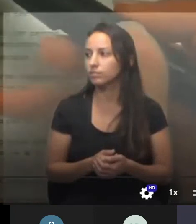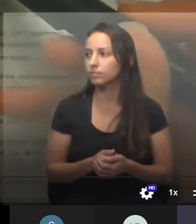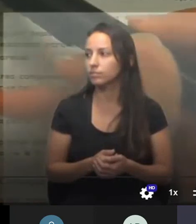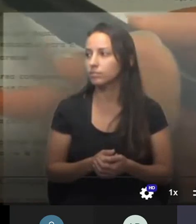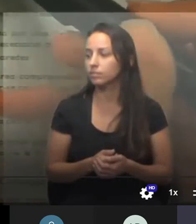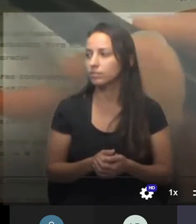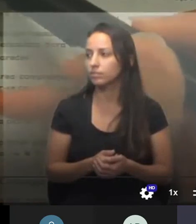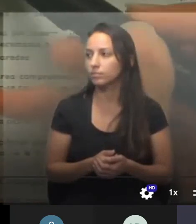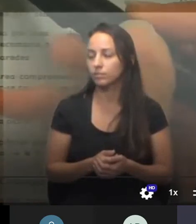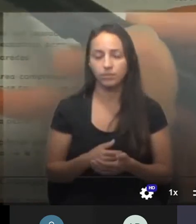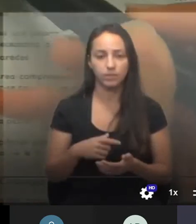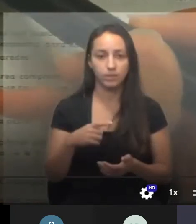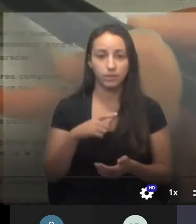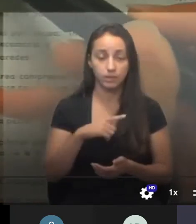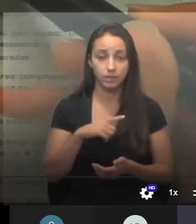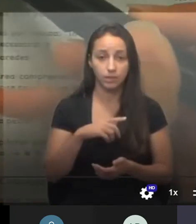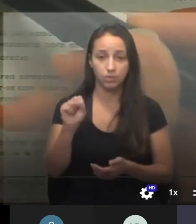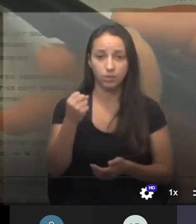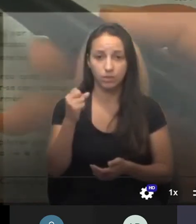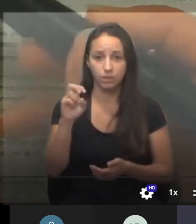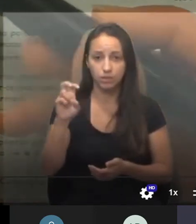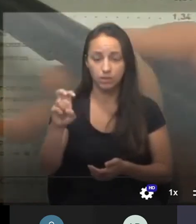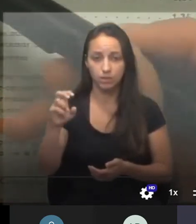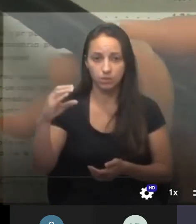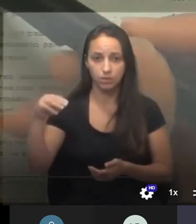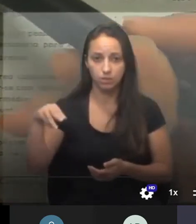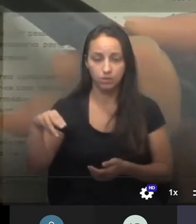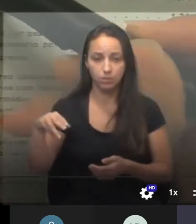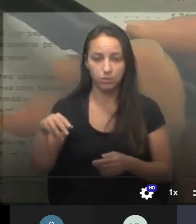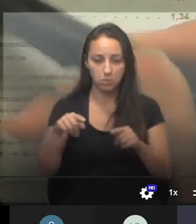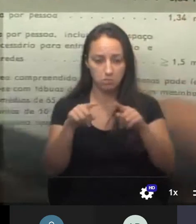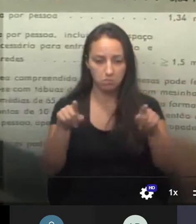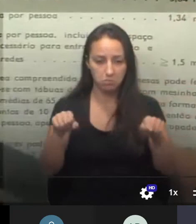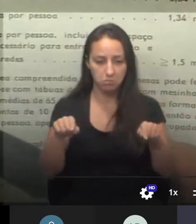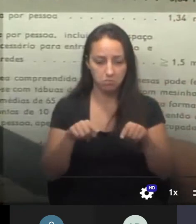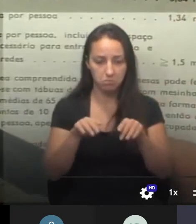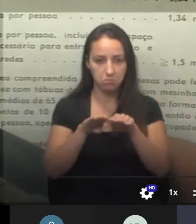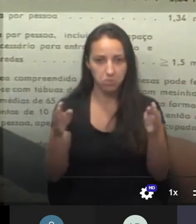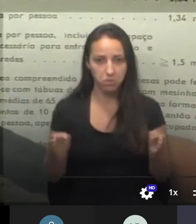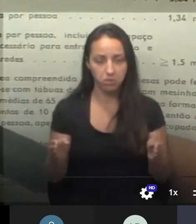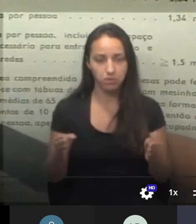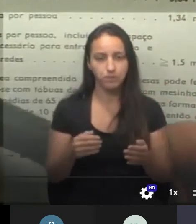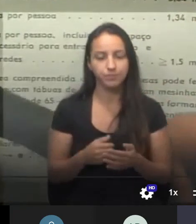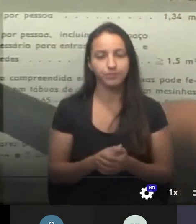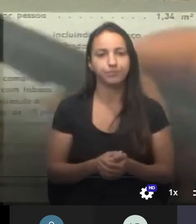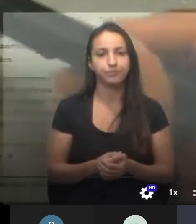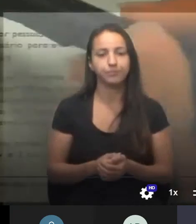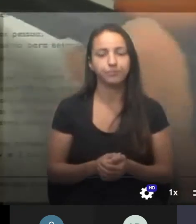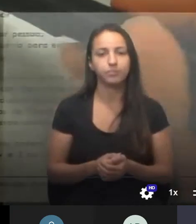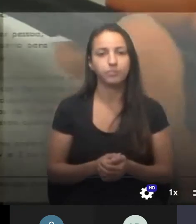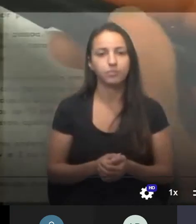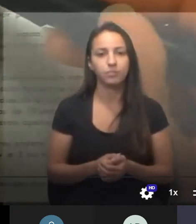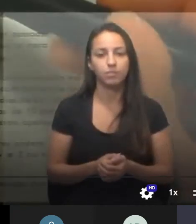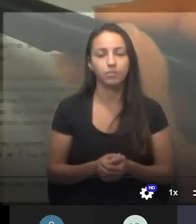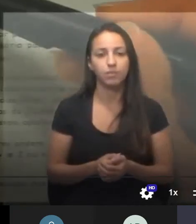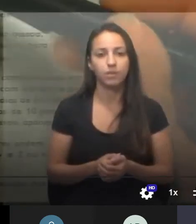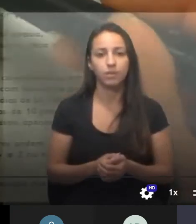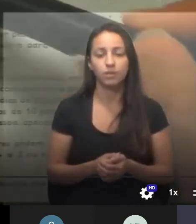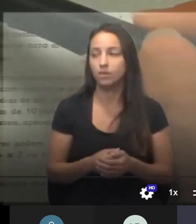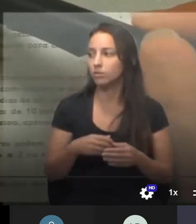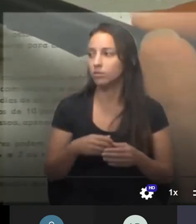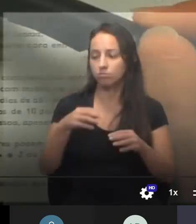Tem a dimensão aqui de 85 centímetros, uma mesa quadrada de 85 por 85. E